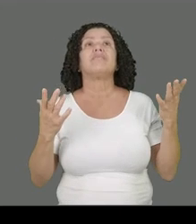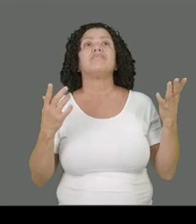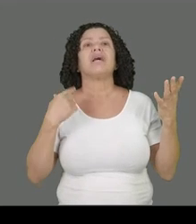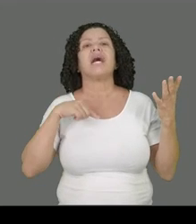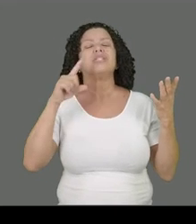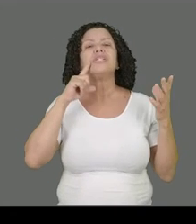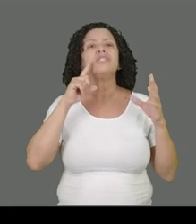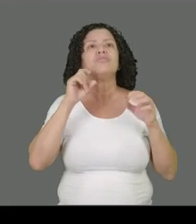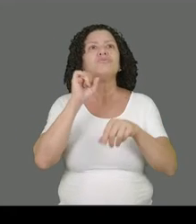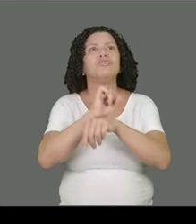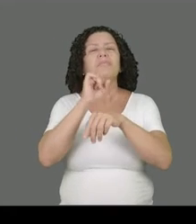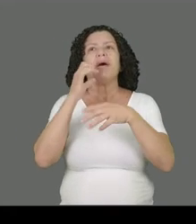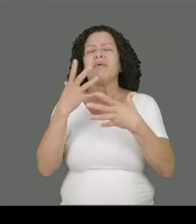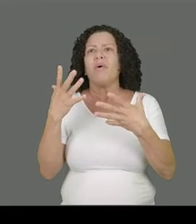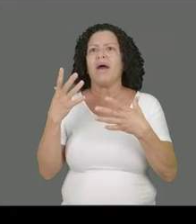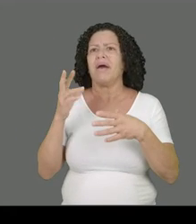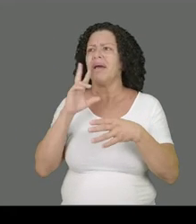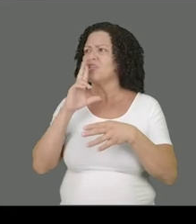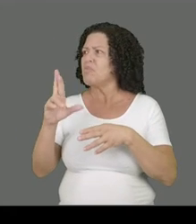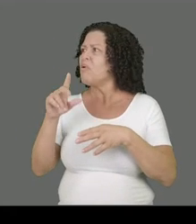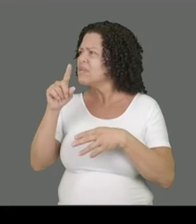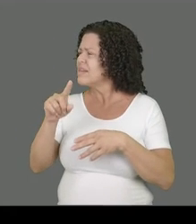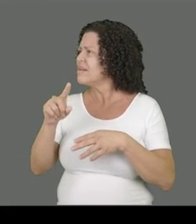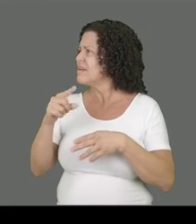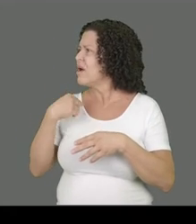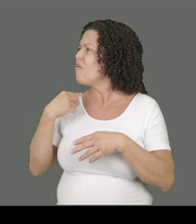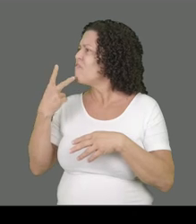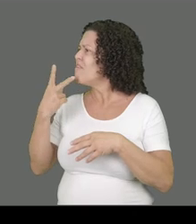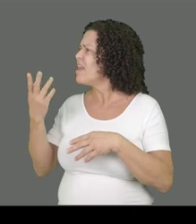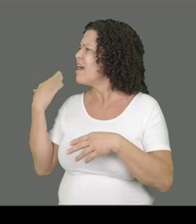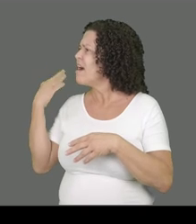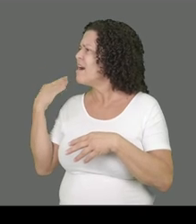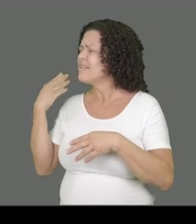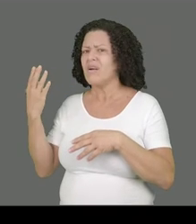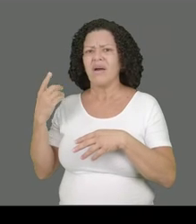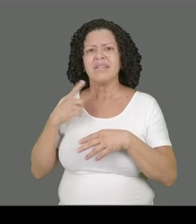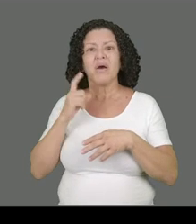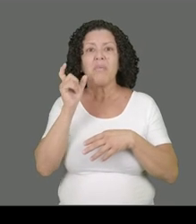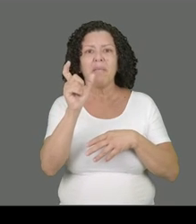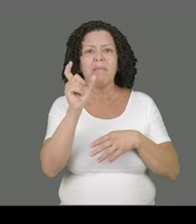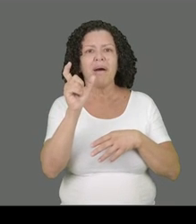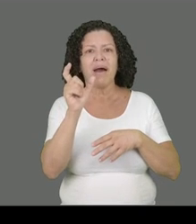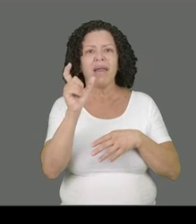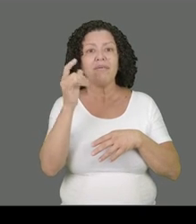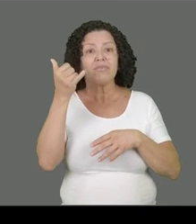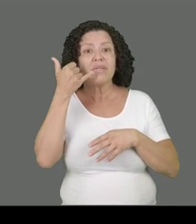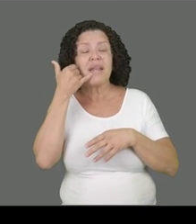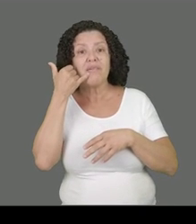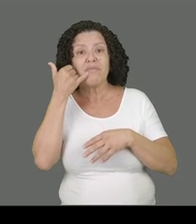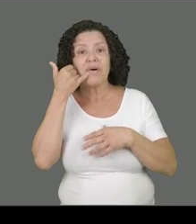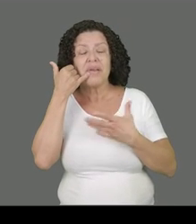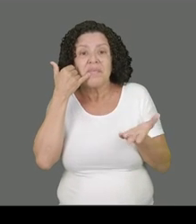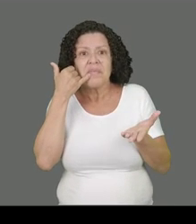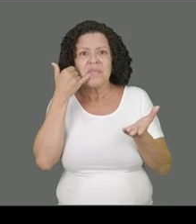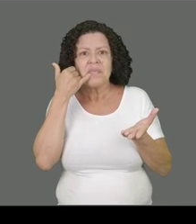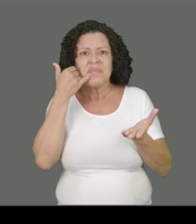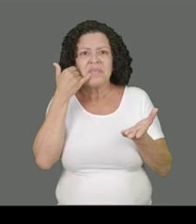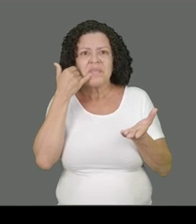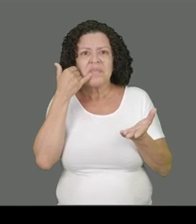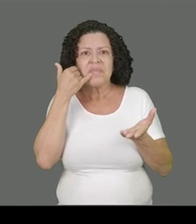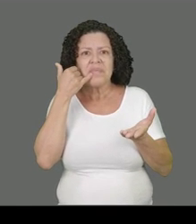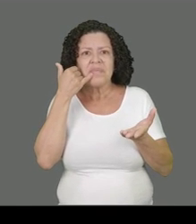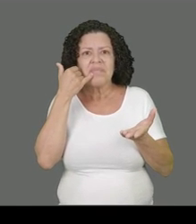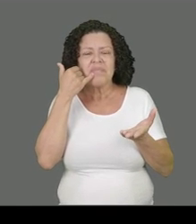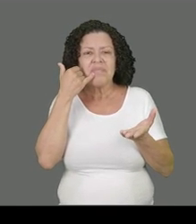por caminhos que a gente não espera. Às vezes é através de uma palavra amiga, um telefonema que a